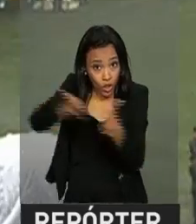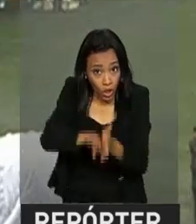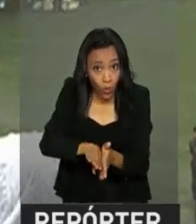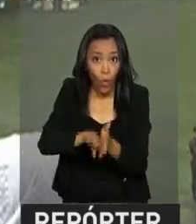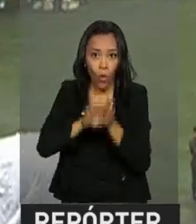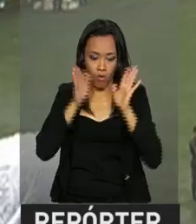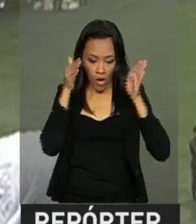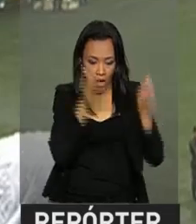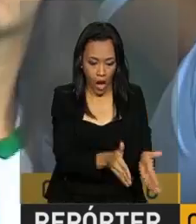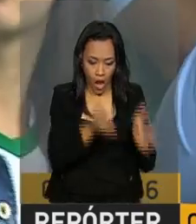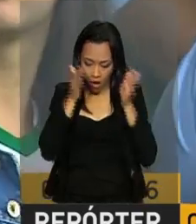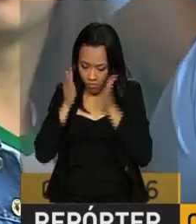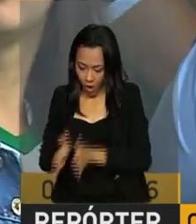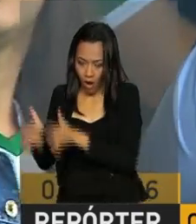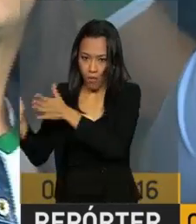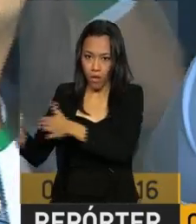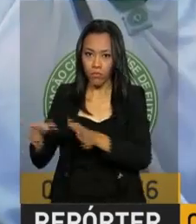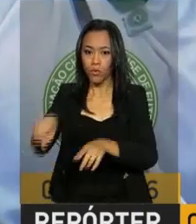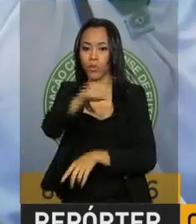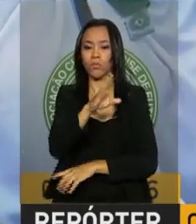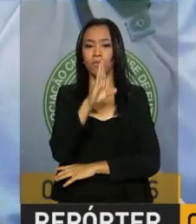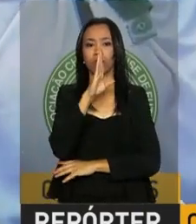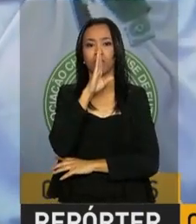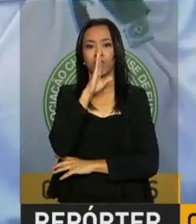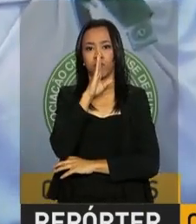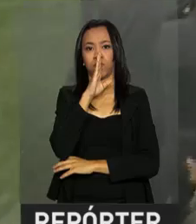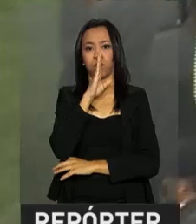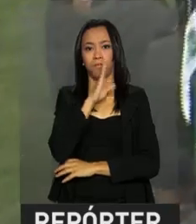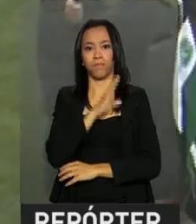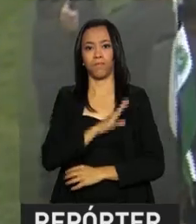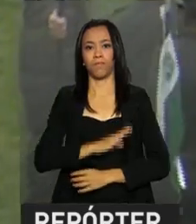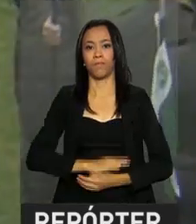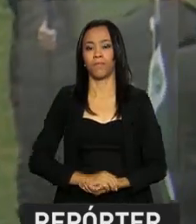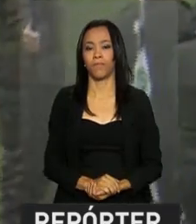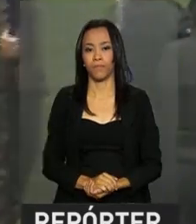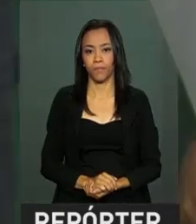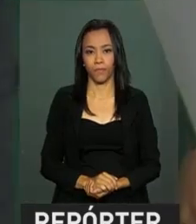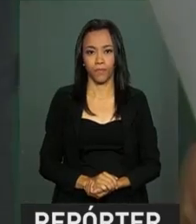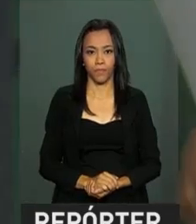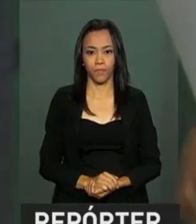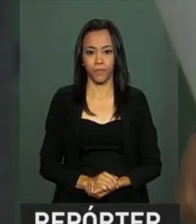começaram a entrar no gramado, o silêncio tomou conta da arena.